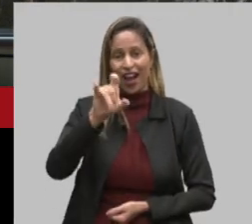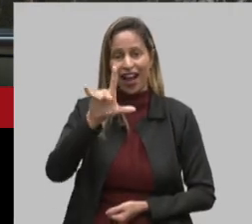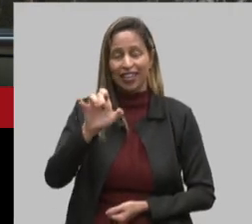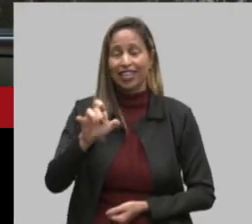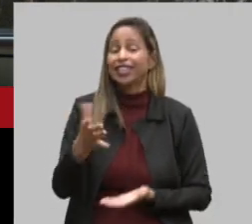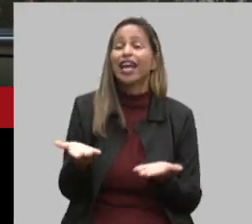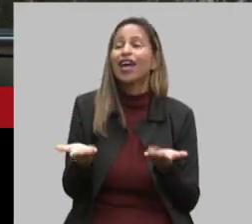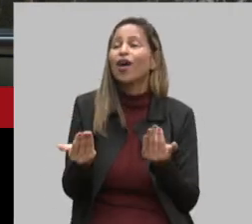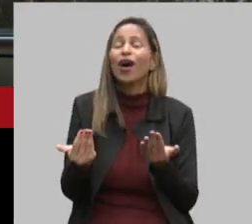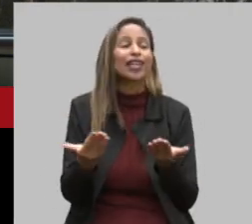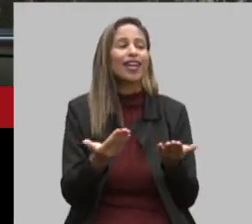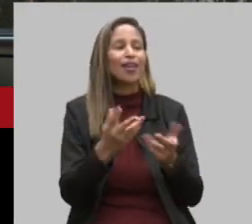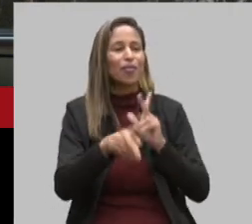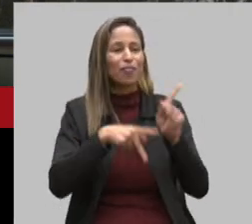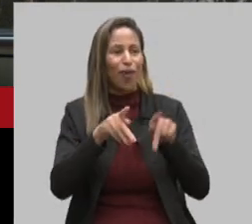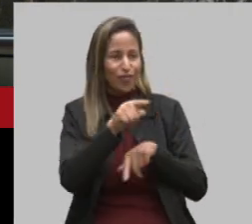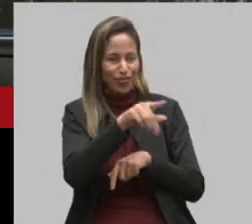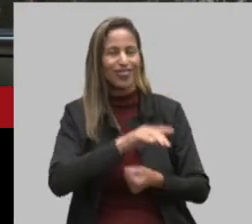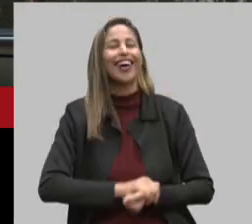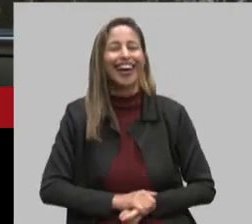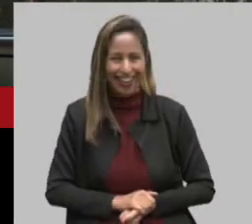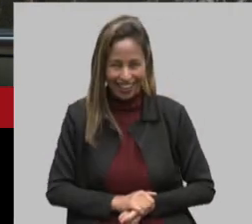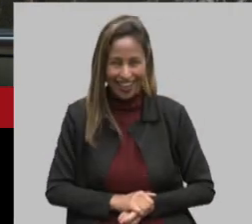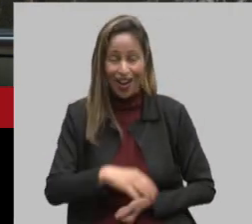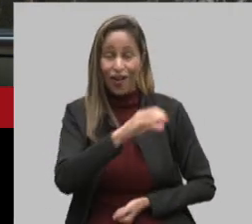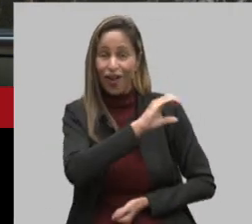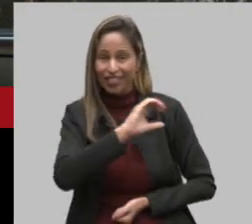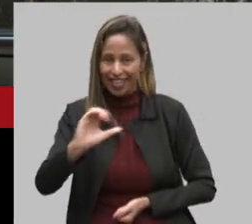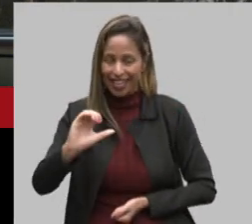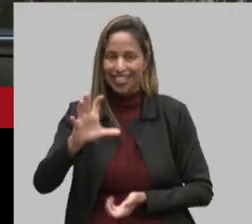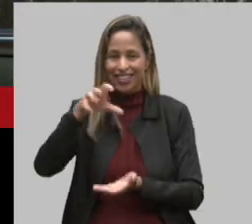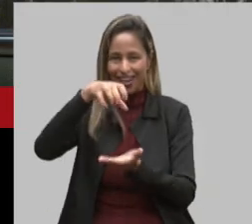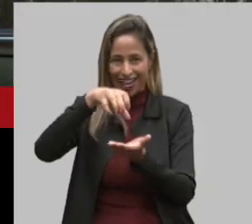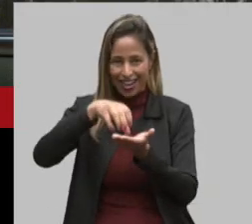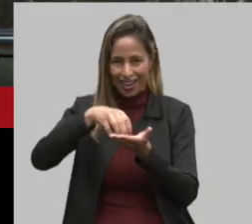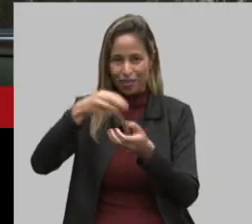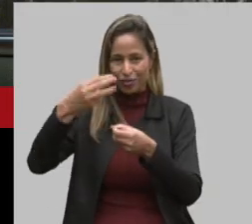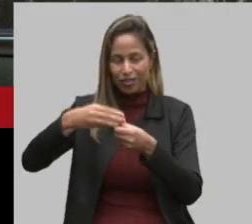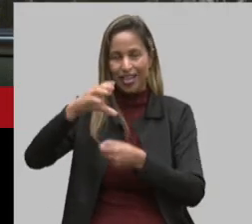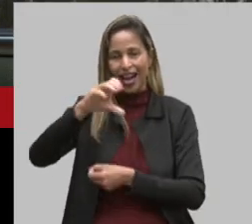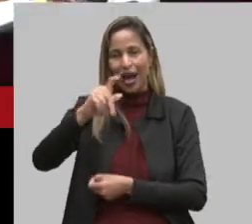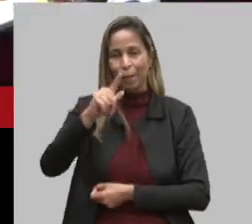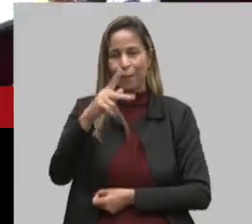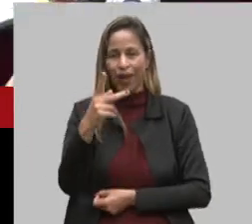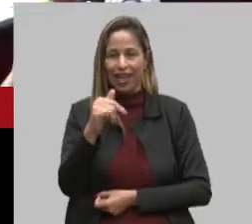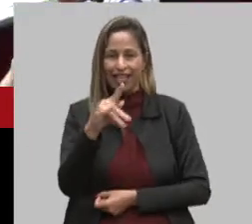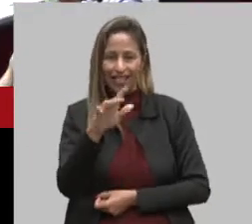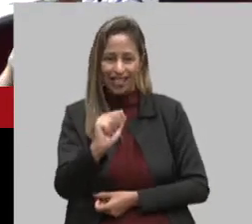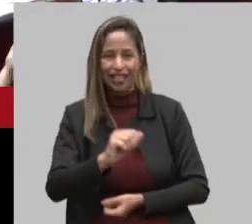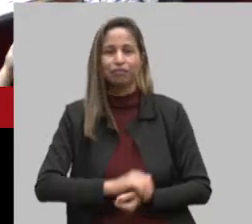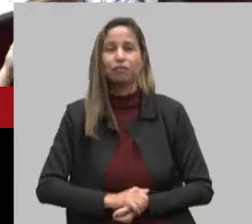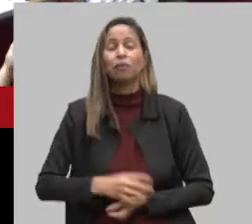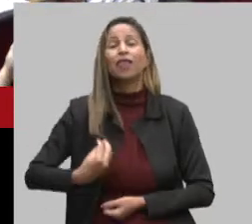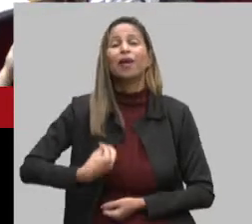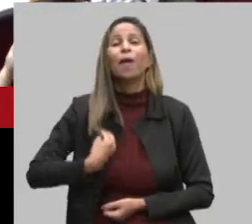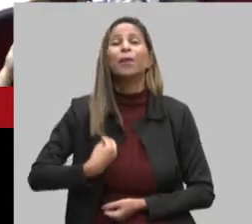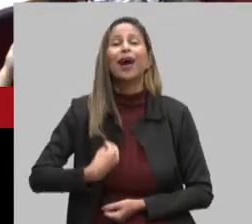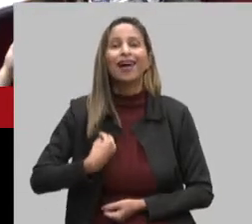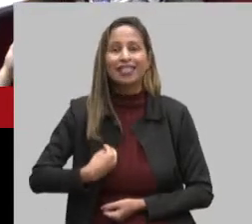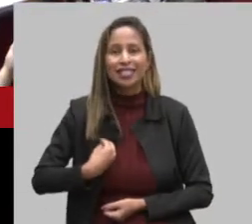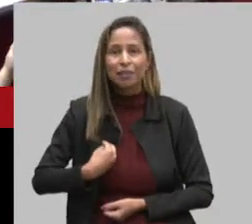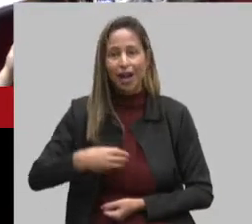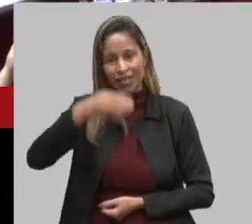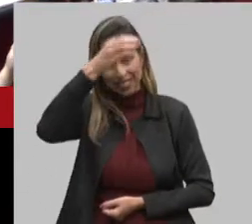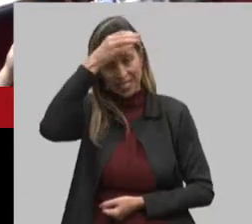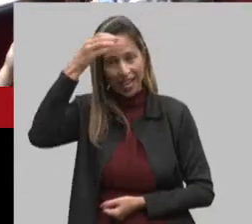doqu Rio Doce coordenação da cmara Municipal de com a participação da Câmara Municipal